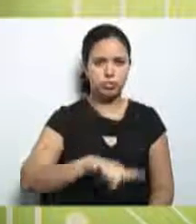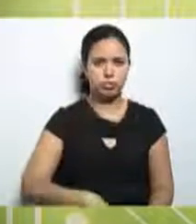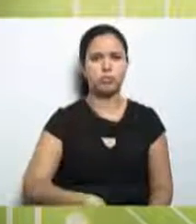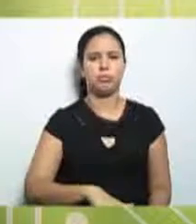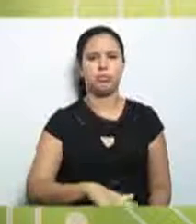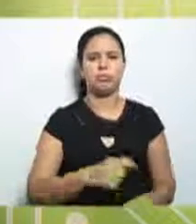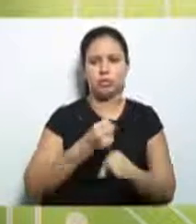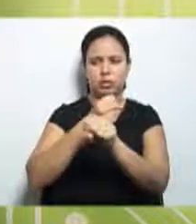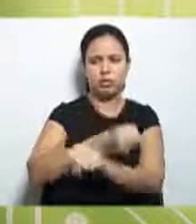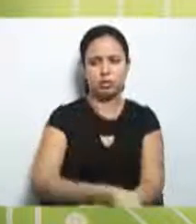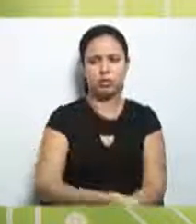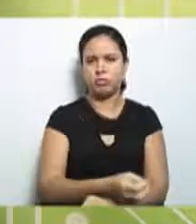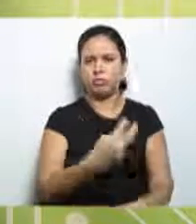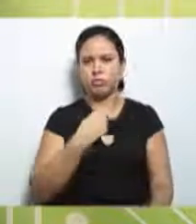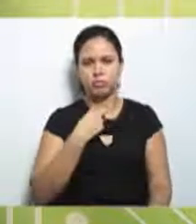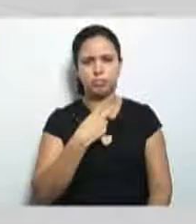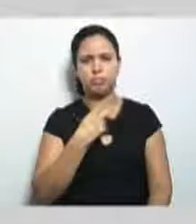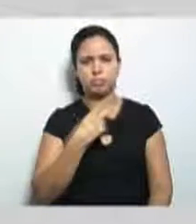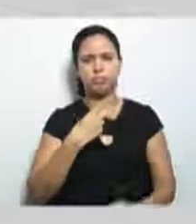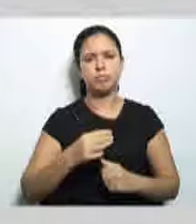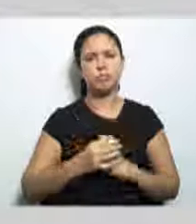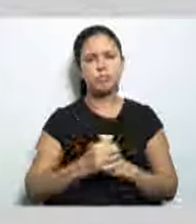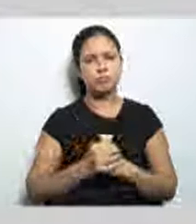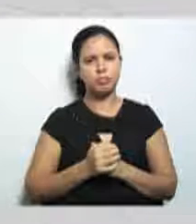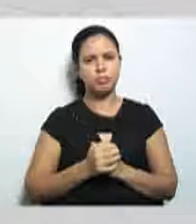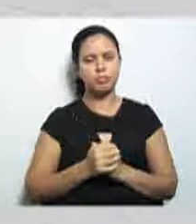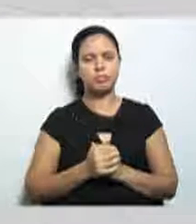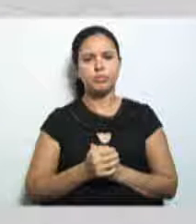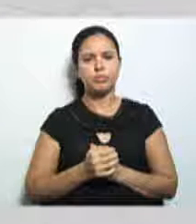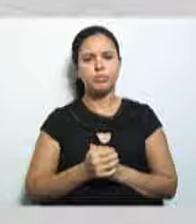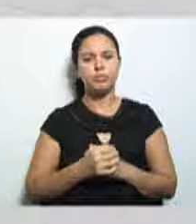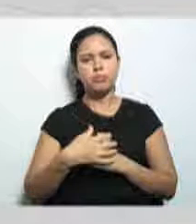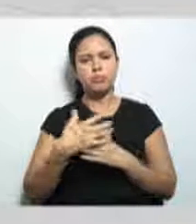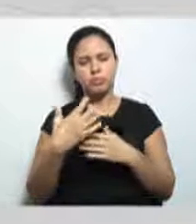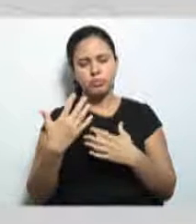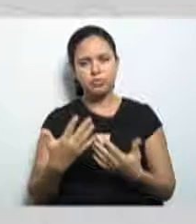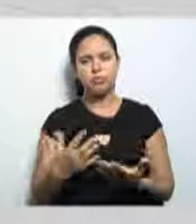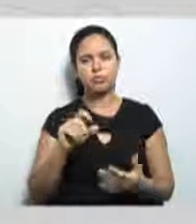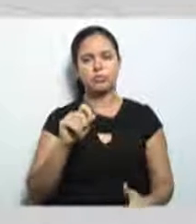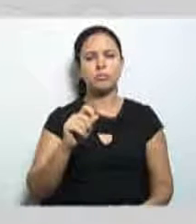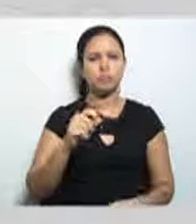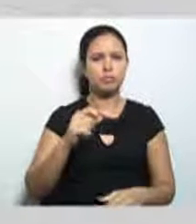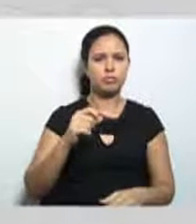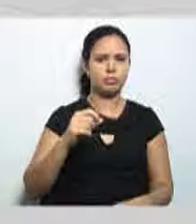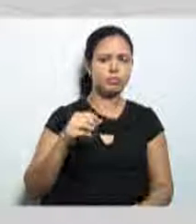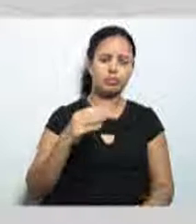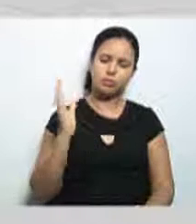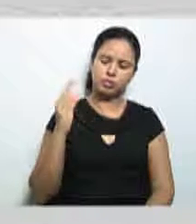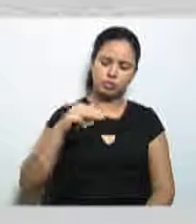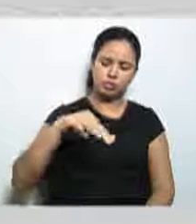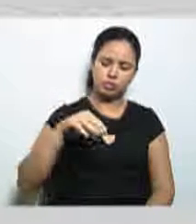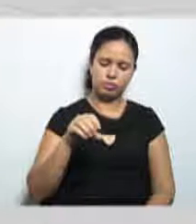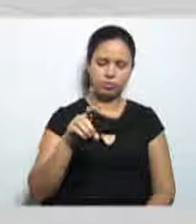permitir que isso aconteça novamente. Então, esse modo de produção escravista, ele caracterizou